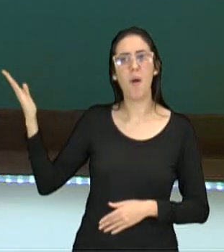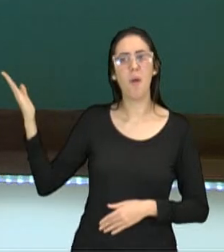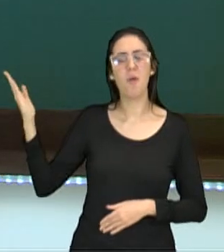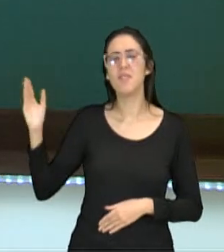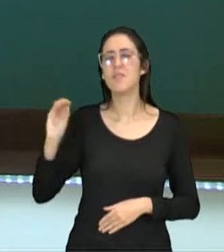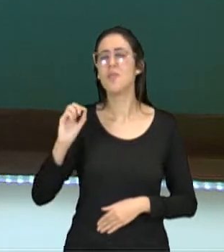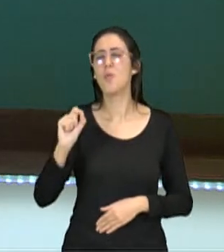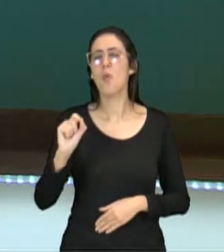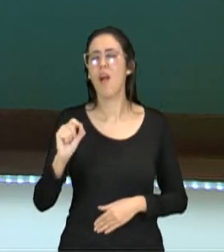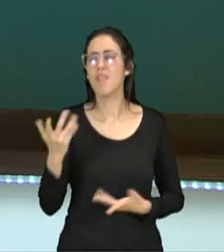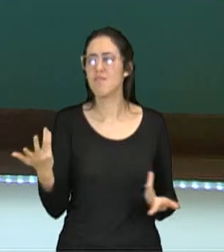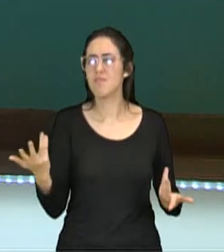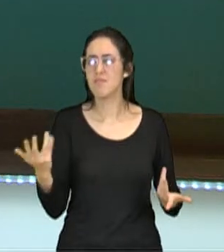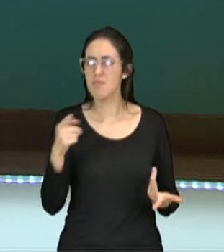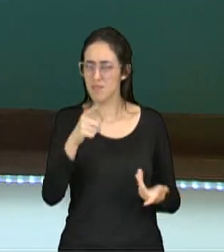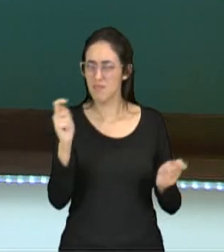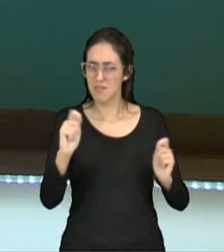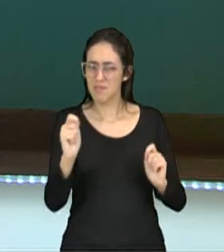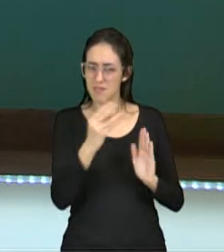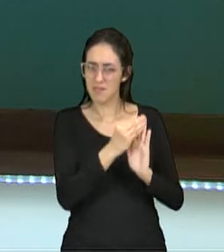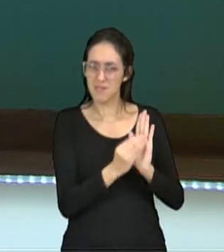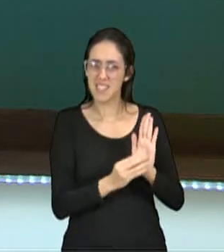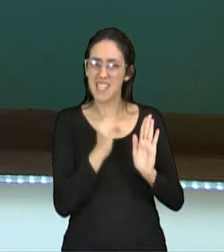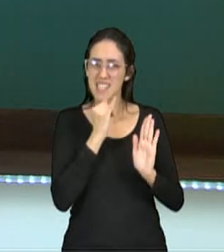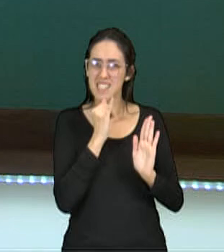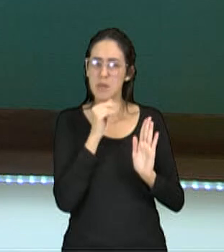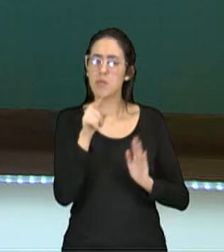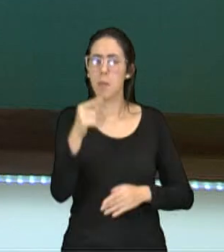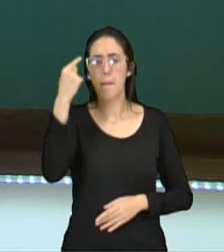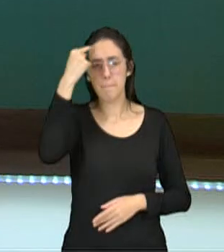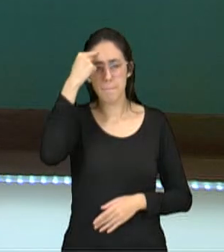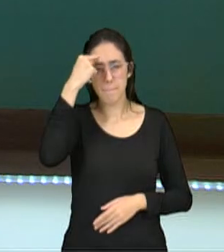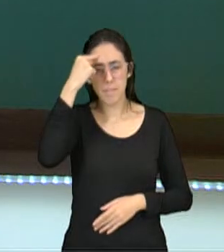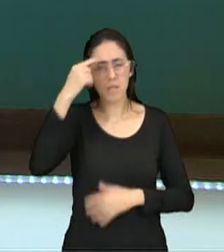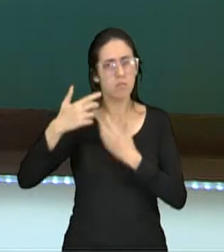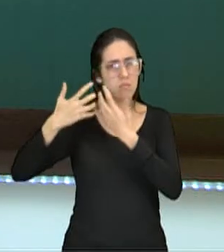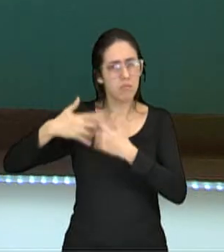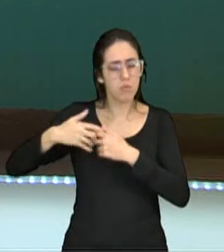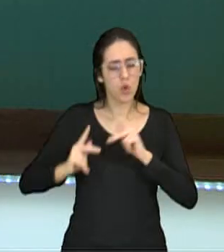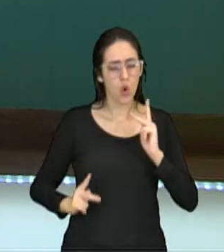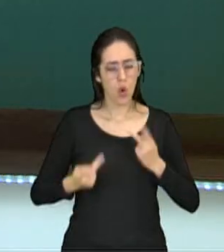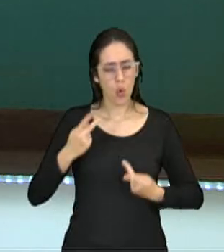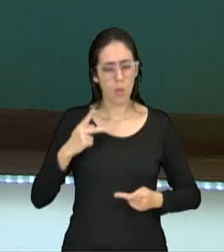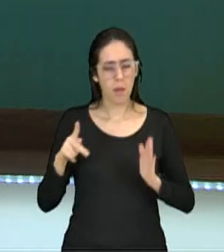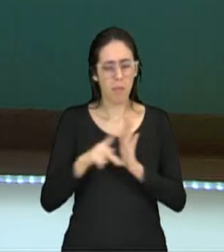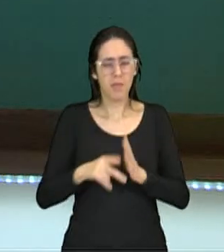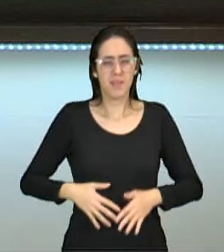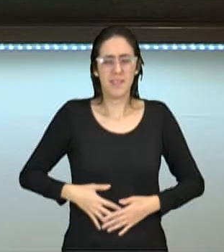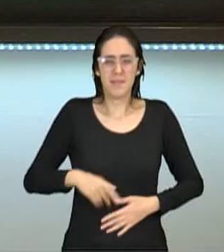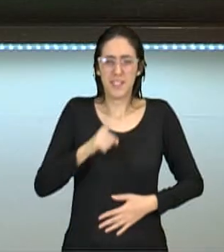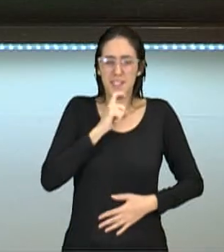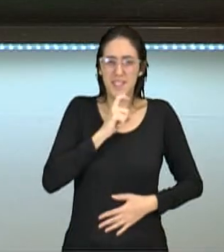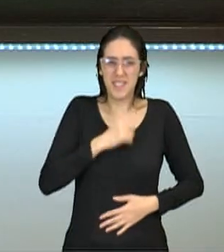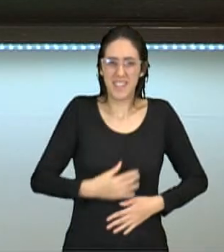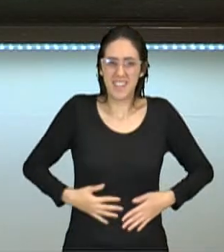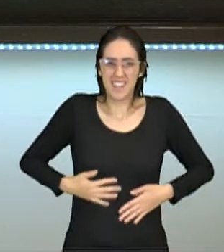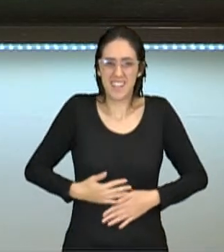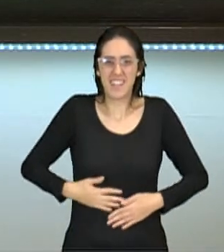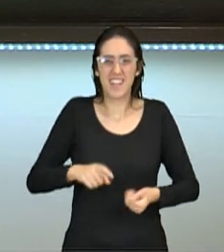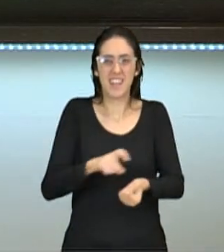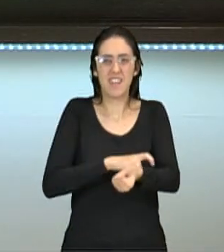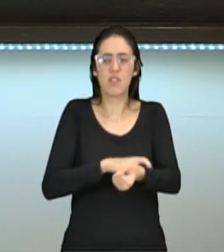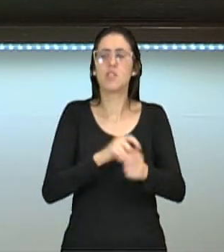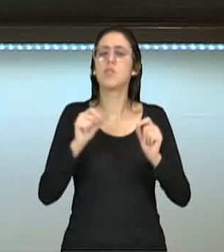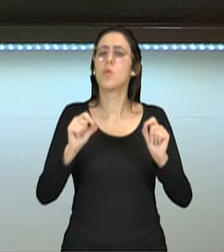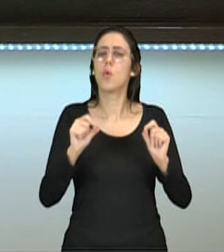desse hormônio? Consegue dar aí algum exemplo? Pensa bem, o hormônio que dá esse gelo na barriga. Que hormônio